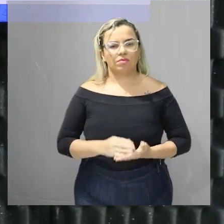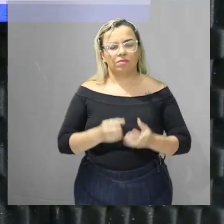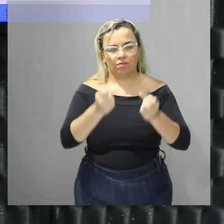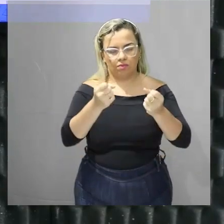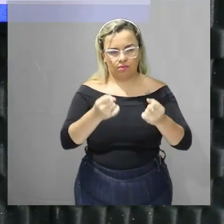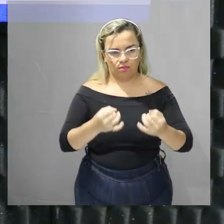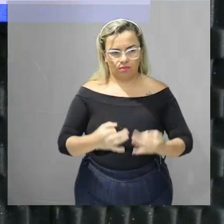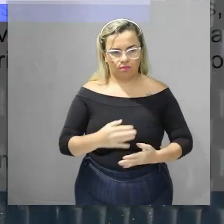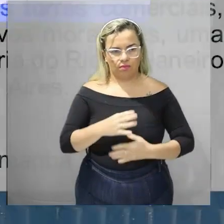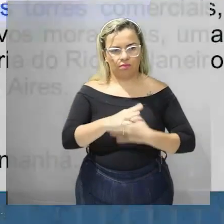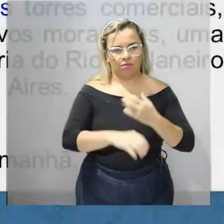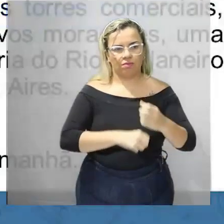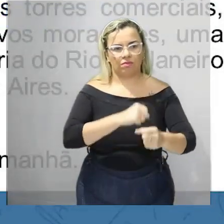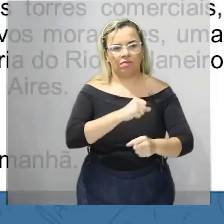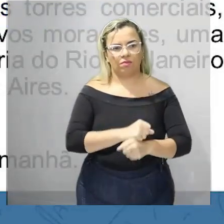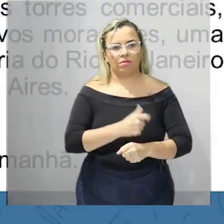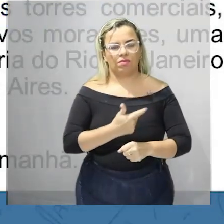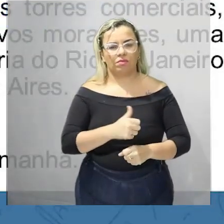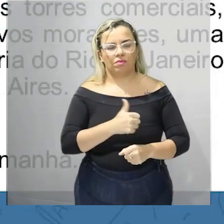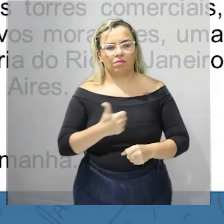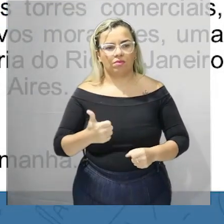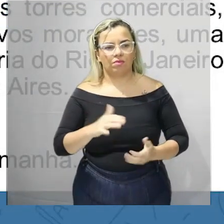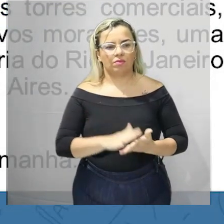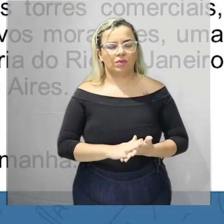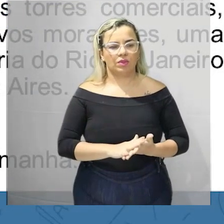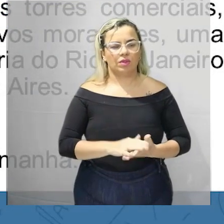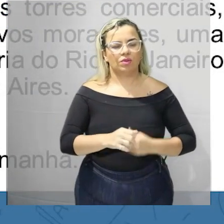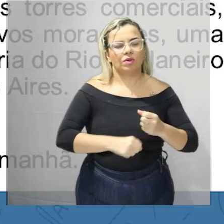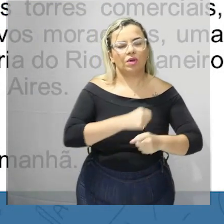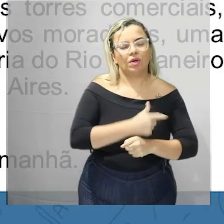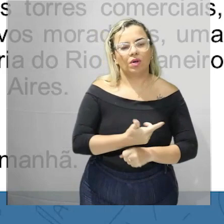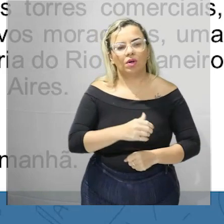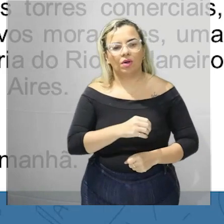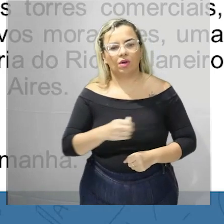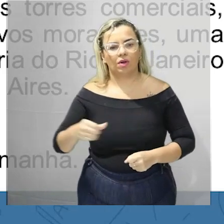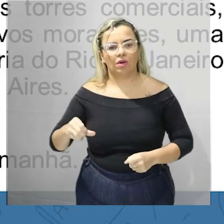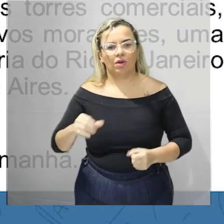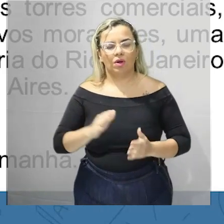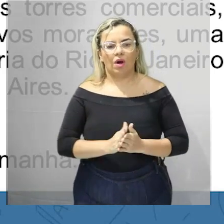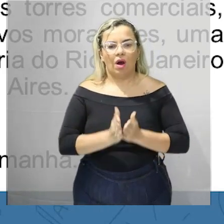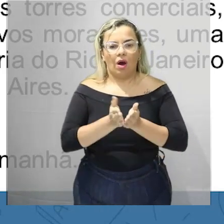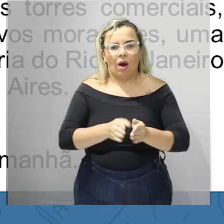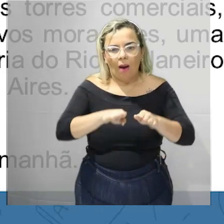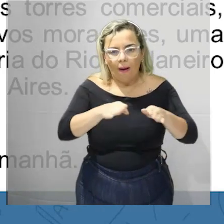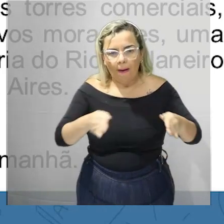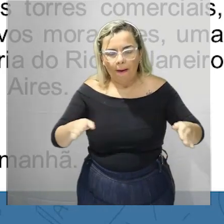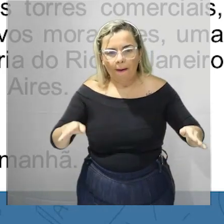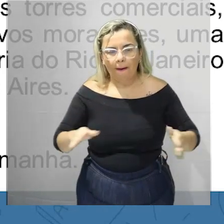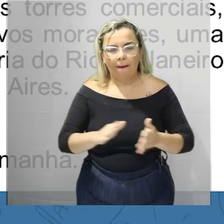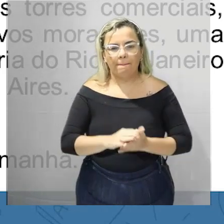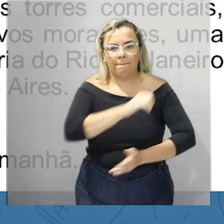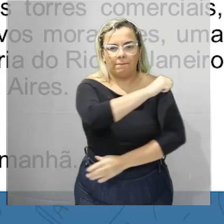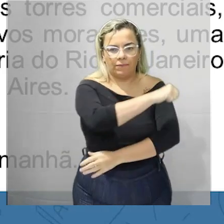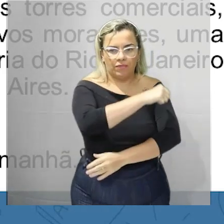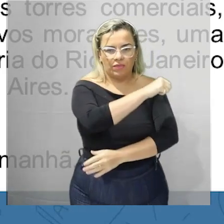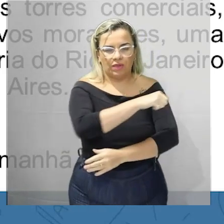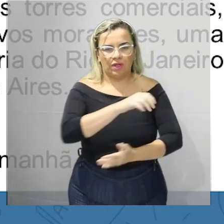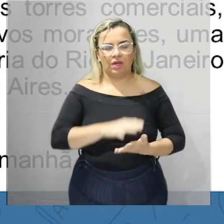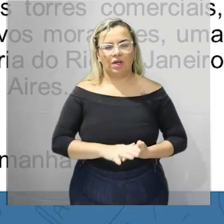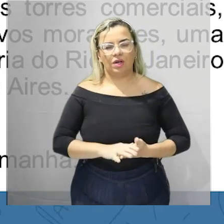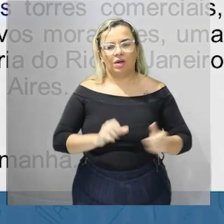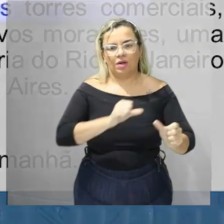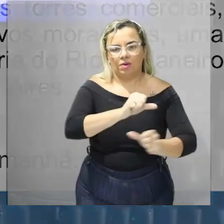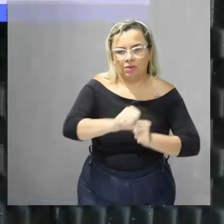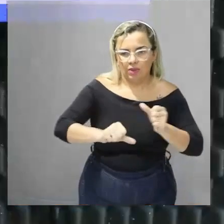ó, questão de 2021, viu? Desde 2009, a área portuária carioca vem sofrendo grandes